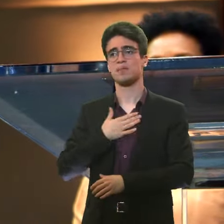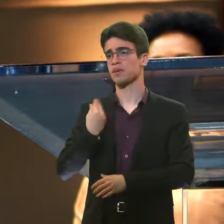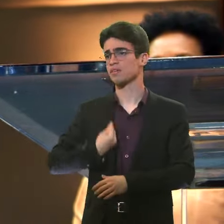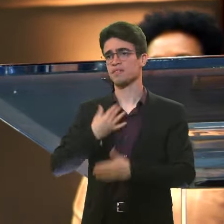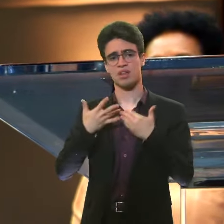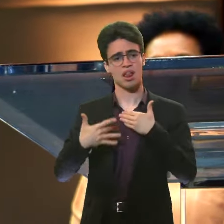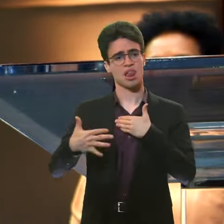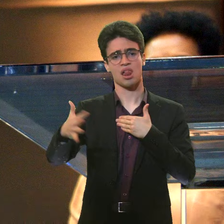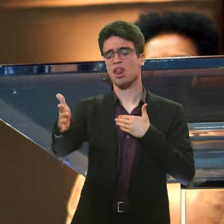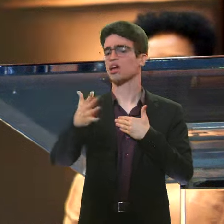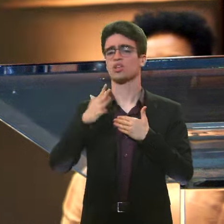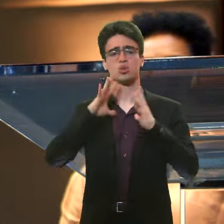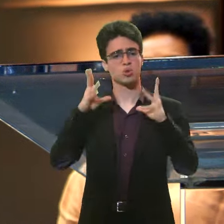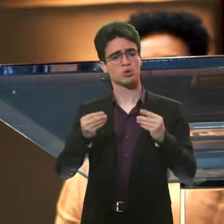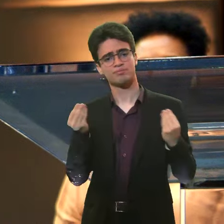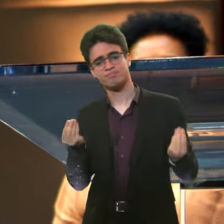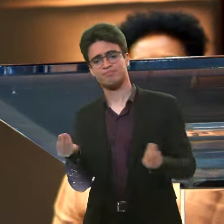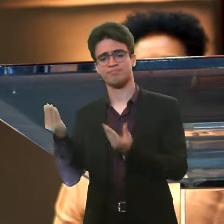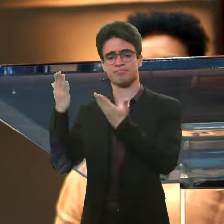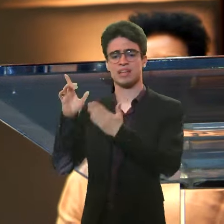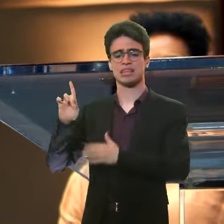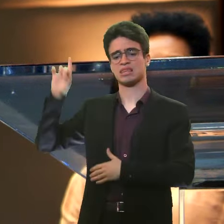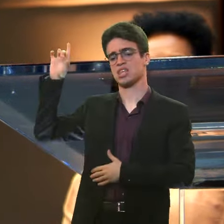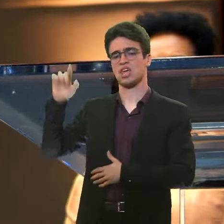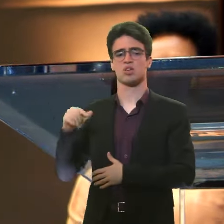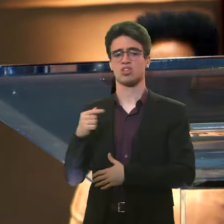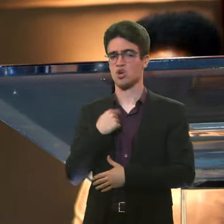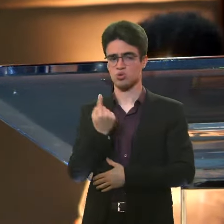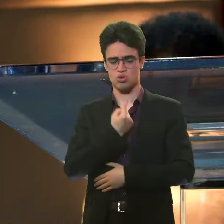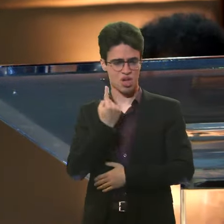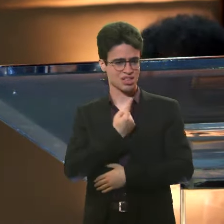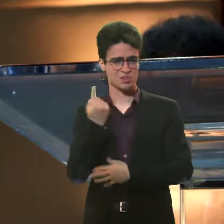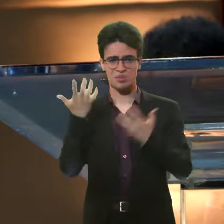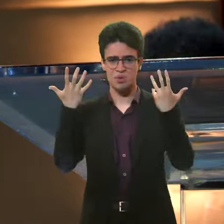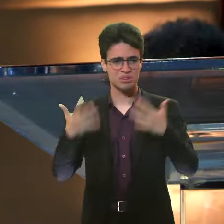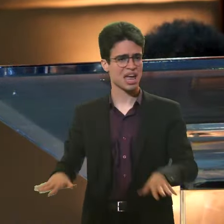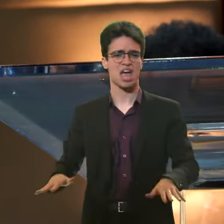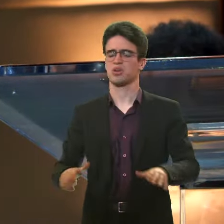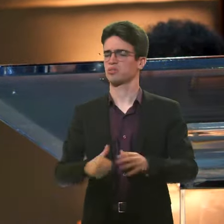meu coração ao Senhor. Eu não quero mais andar sozinho